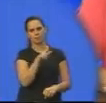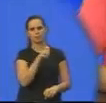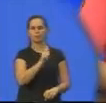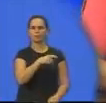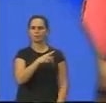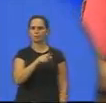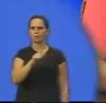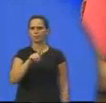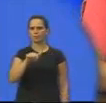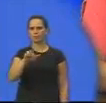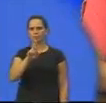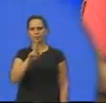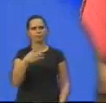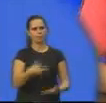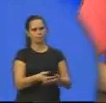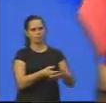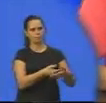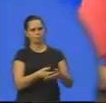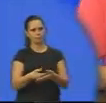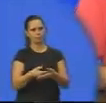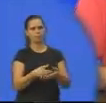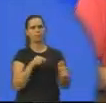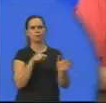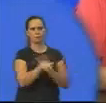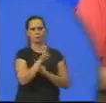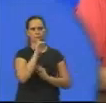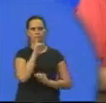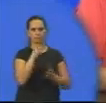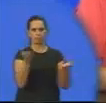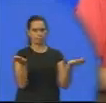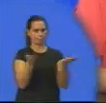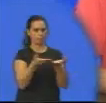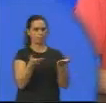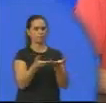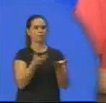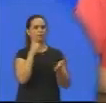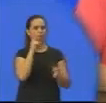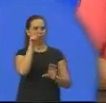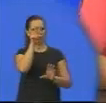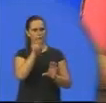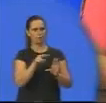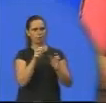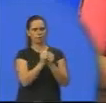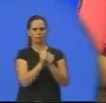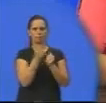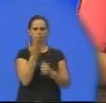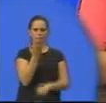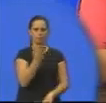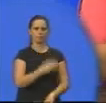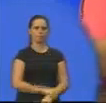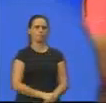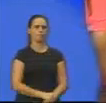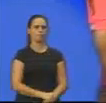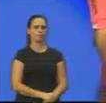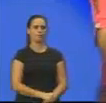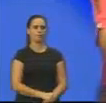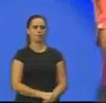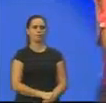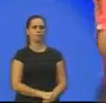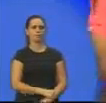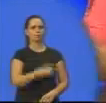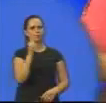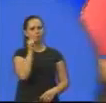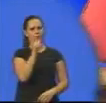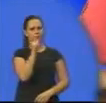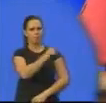Apgar do bebê. Então, vamos à nossa interatividade e eu vou ler para você. Quando a